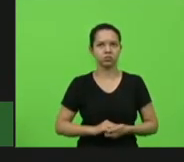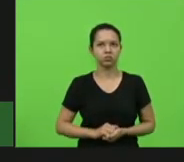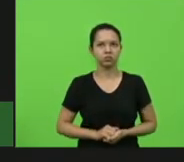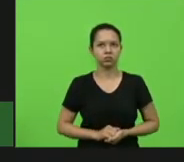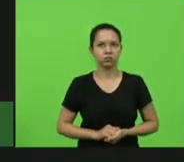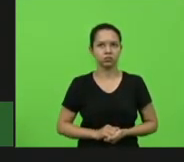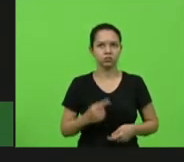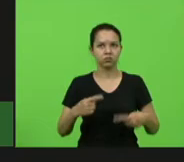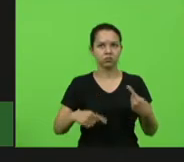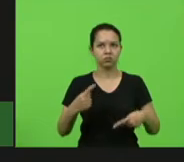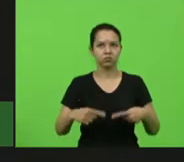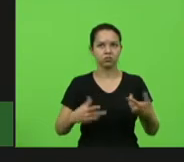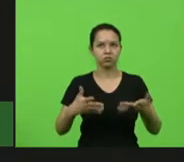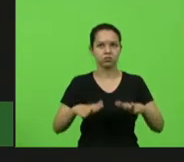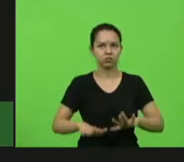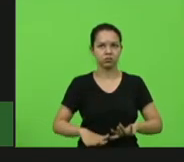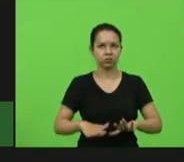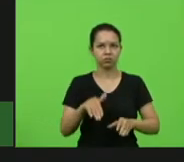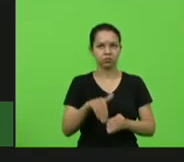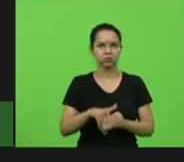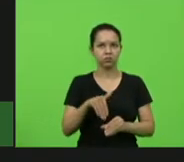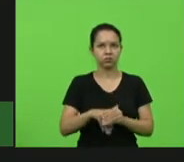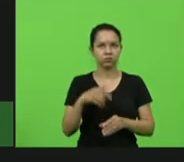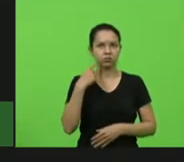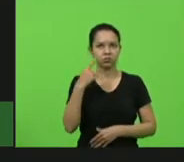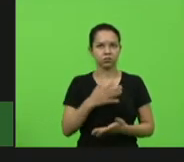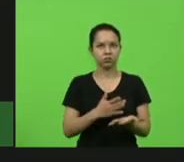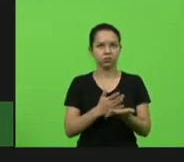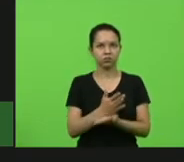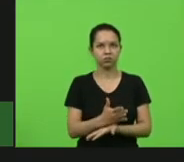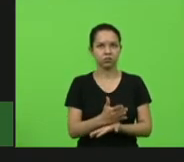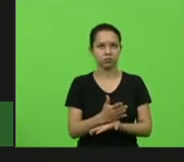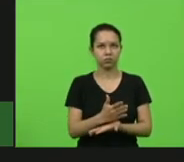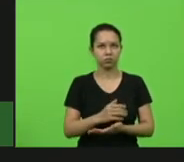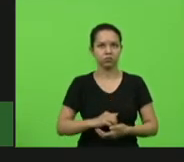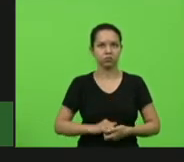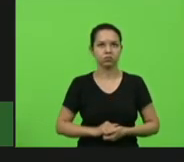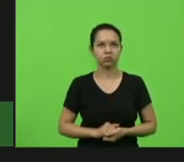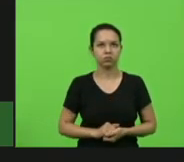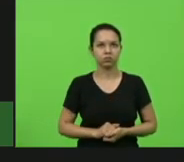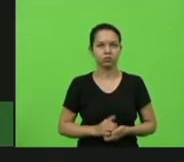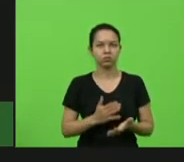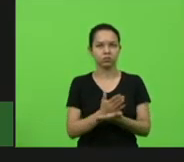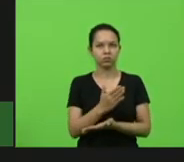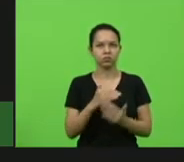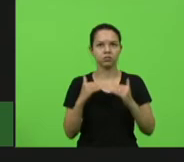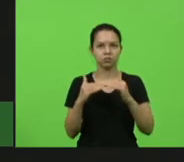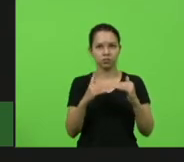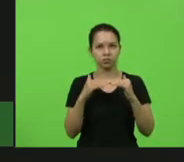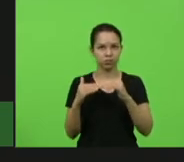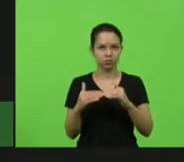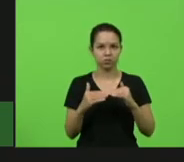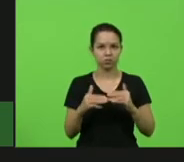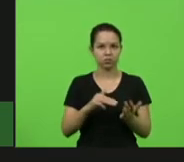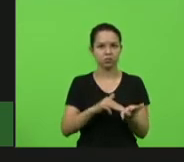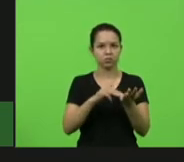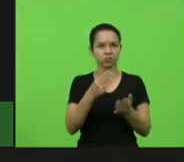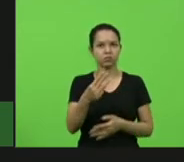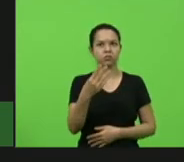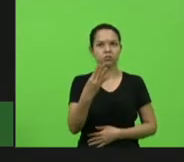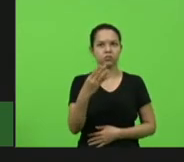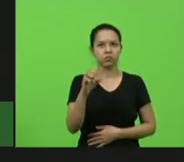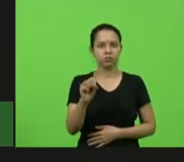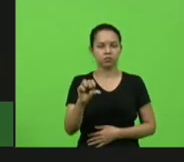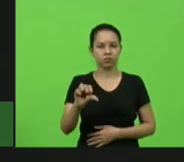Não havendo quem queira discutir, em votação. Deputados que aprovam, permaneçam como se encontra. Aprovado por unanimidade. Moção 349,